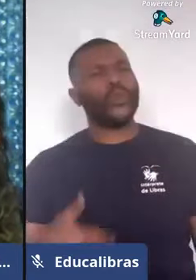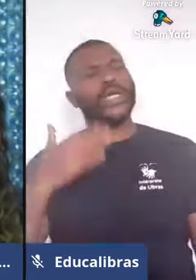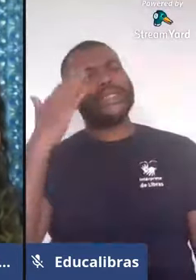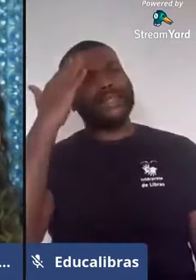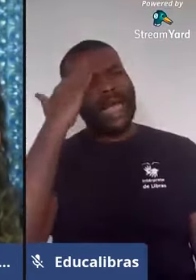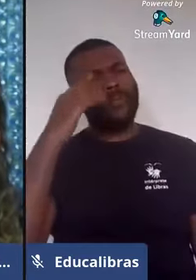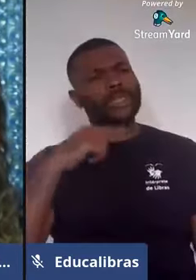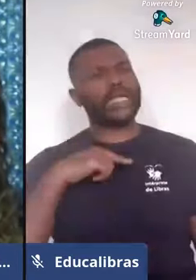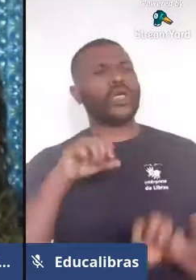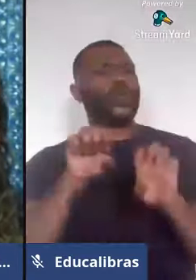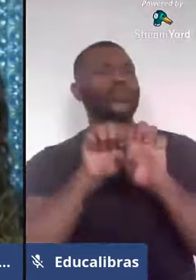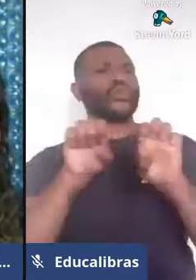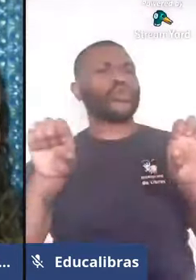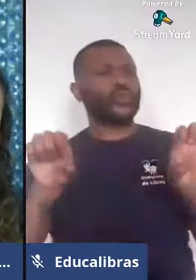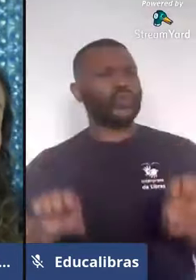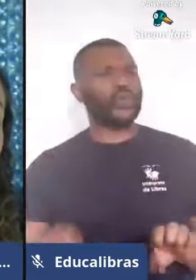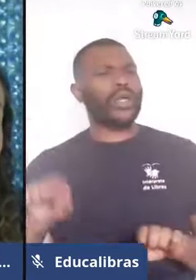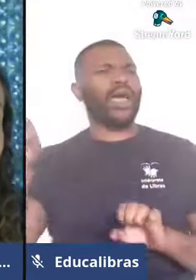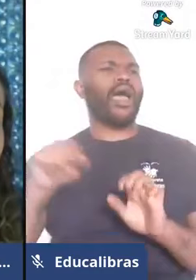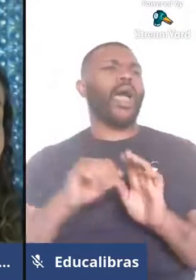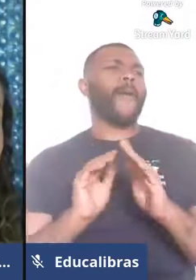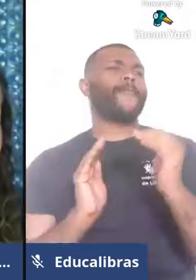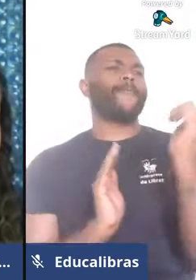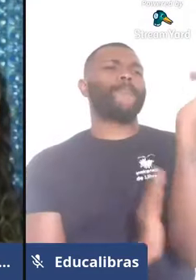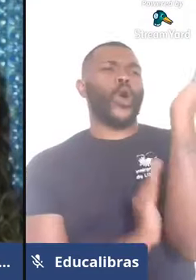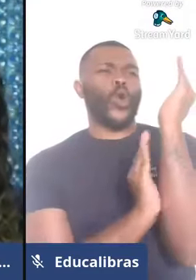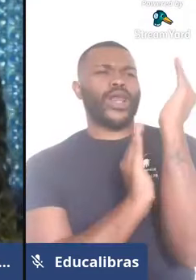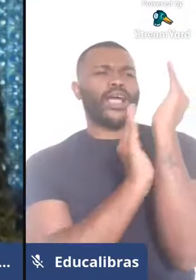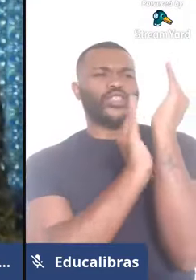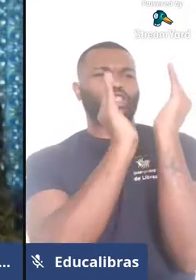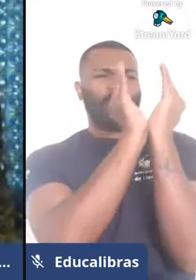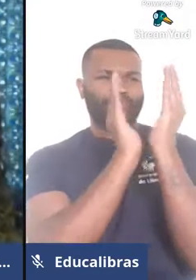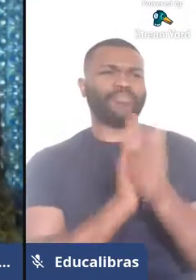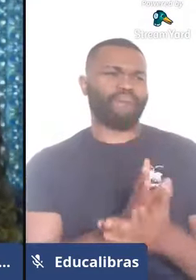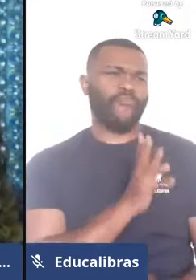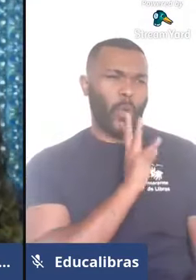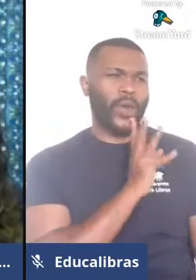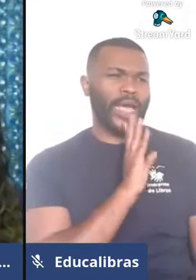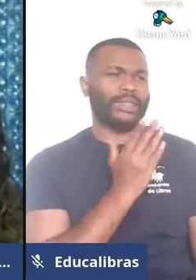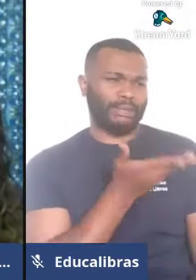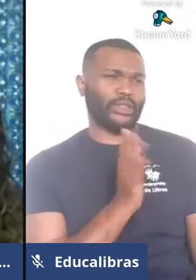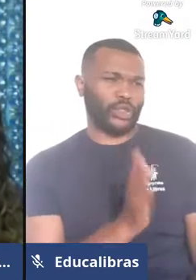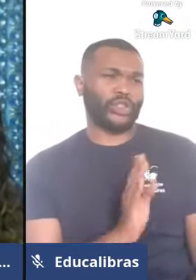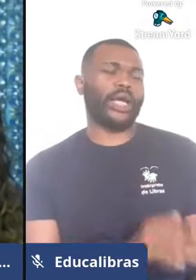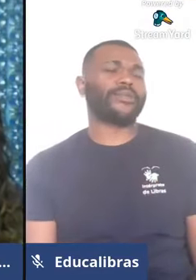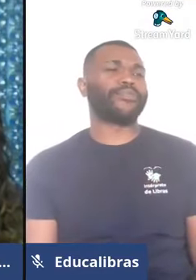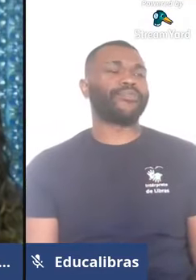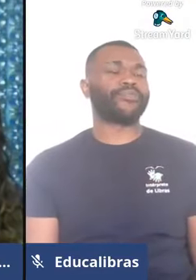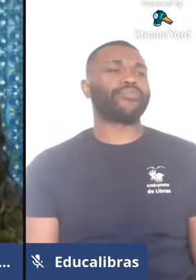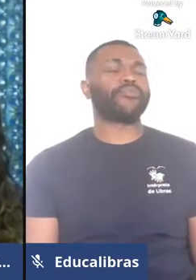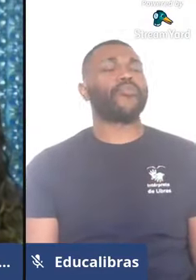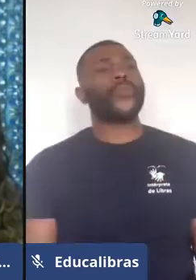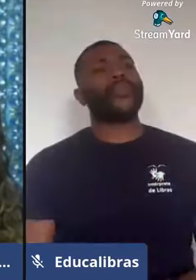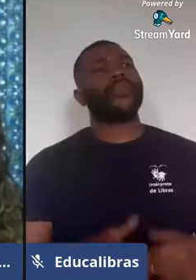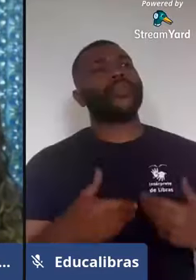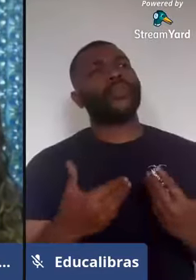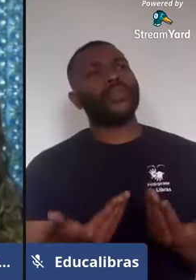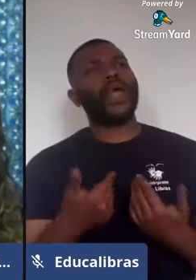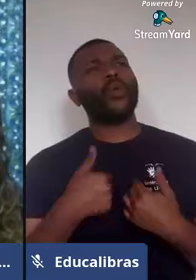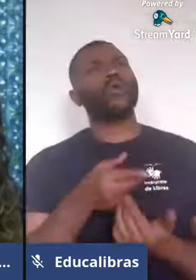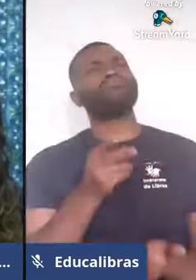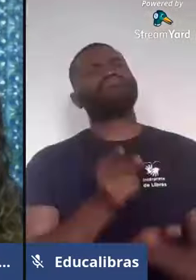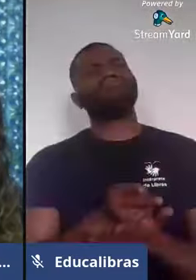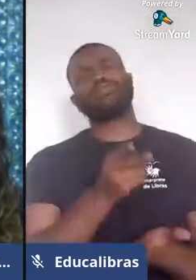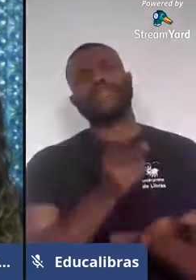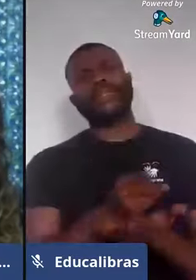bastante engessada, né? Você está aí, você sabe como funciona e tal. E aí eu sempre vi outros